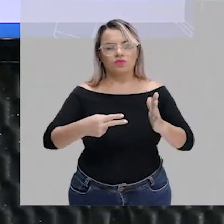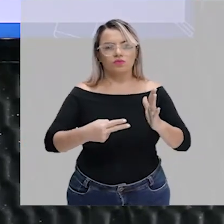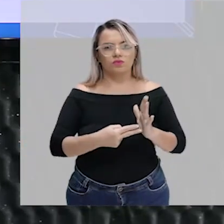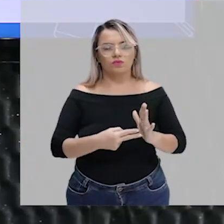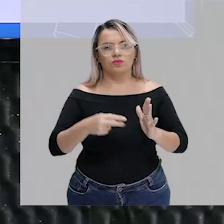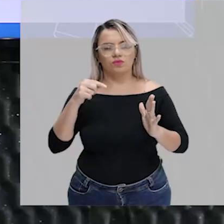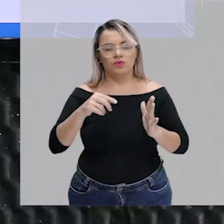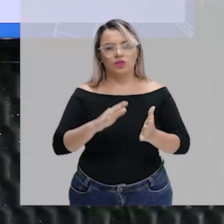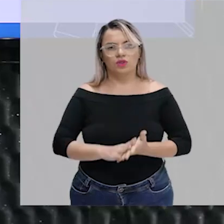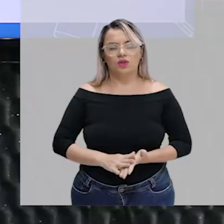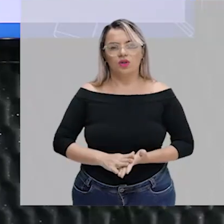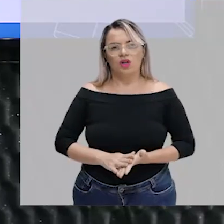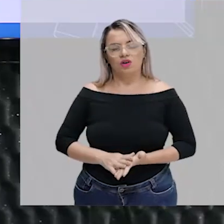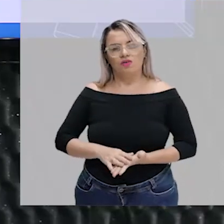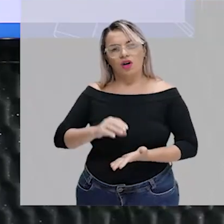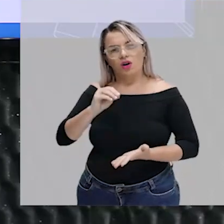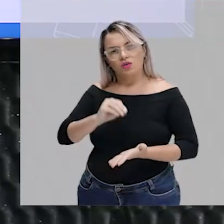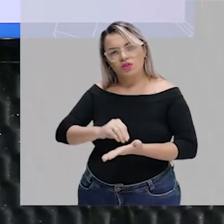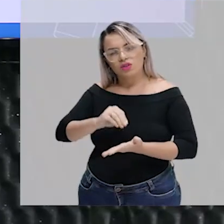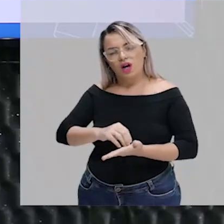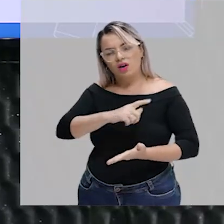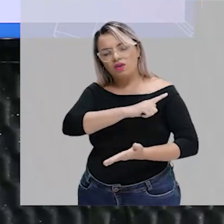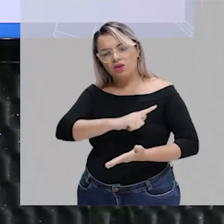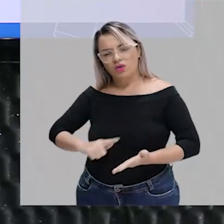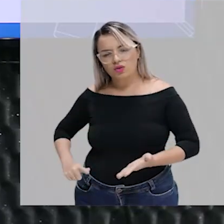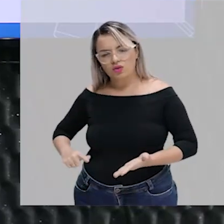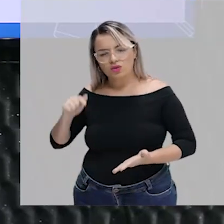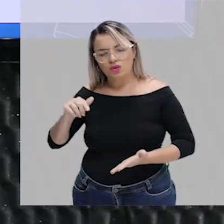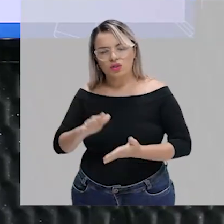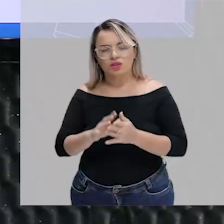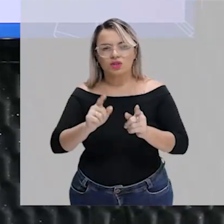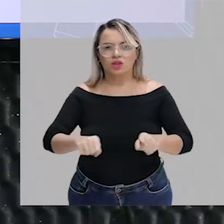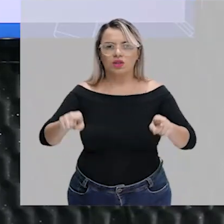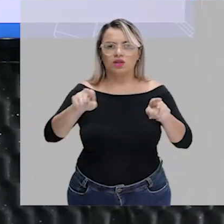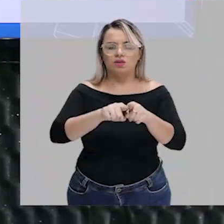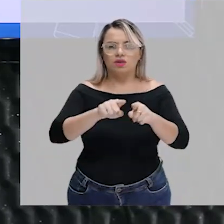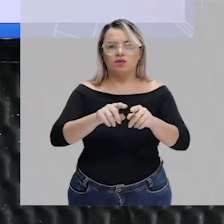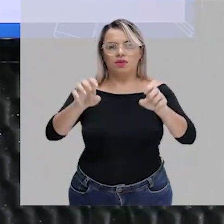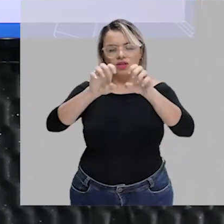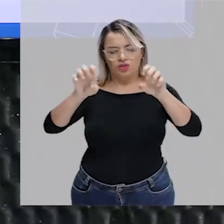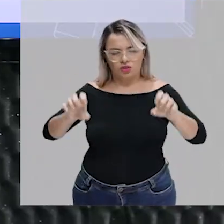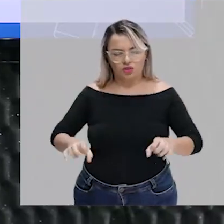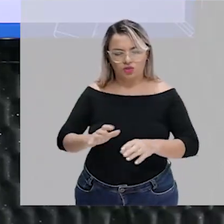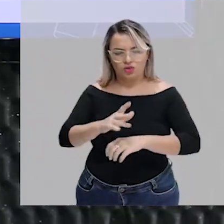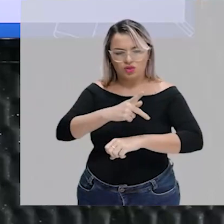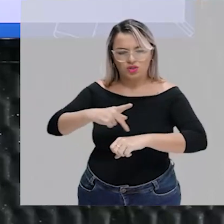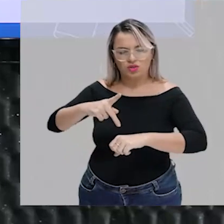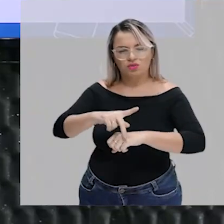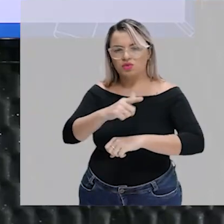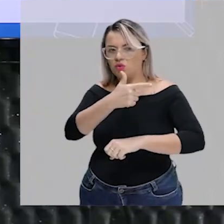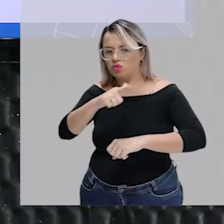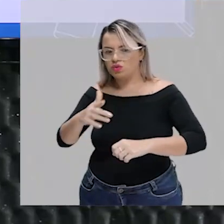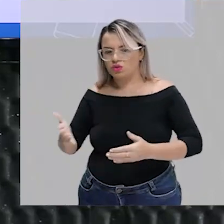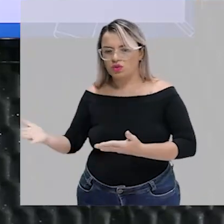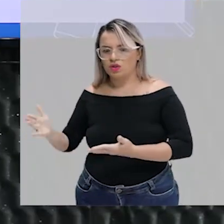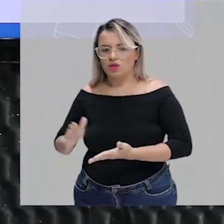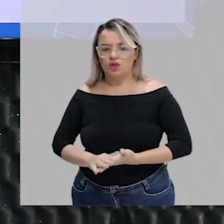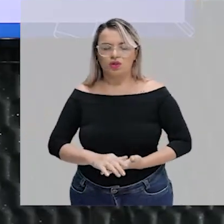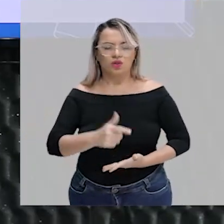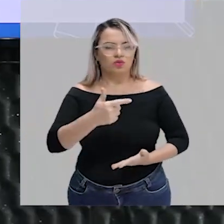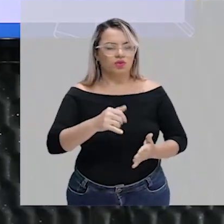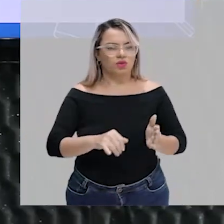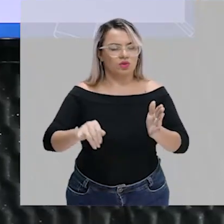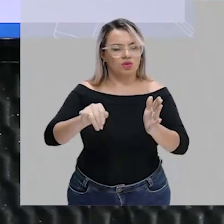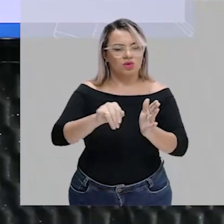dizer ausência de governo, ou ausência de uma estrutura de Estado, como a gente está falando aqui. Sem identificação com a ordem pública. Não havia